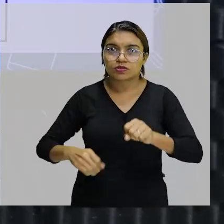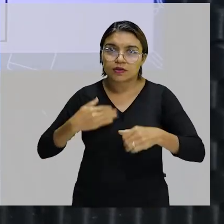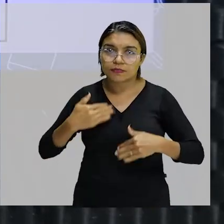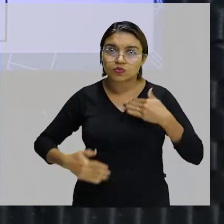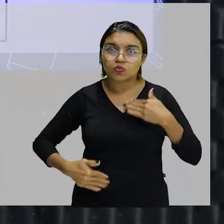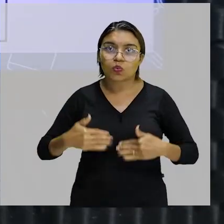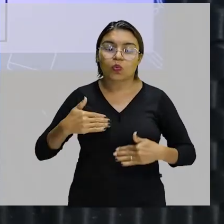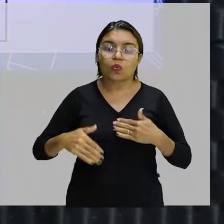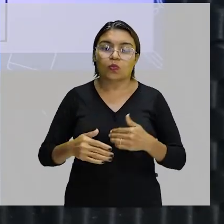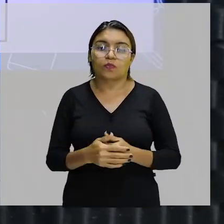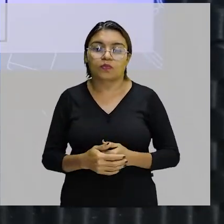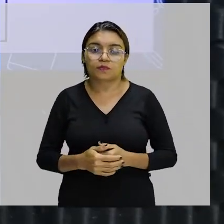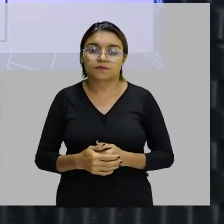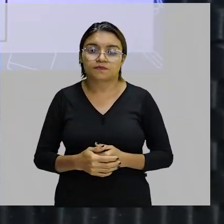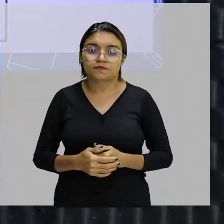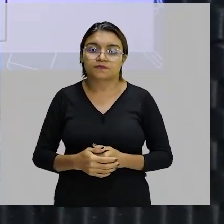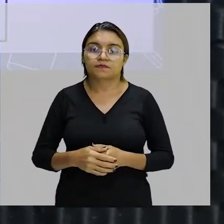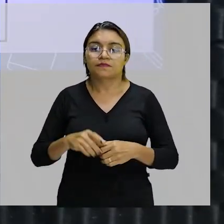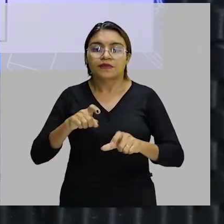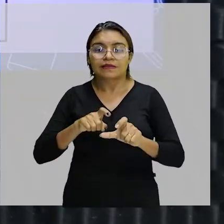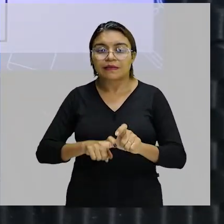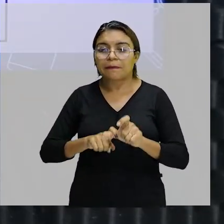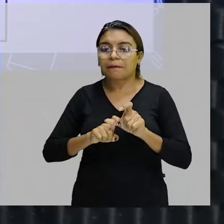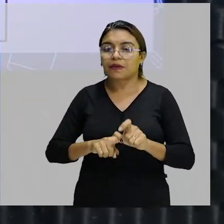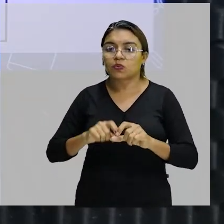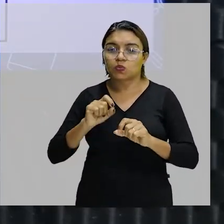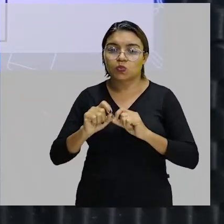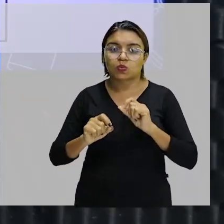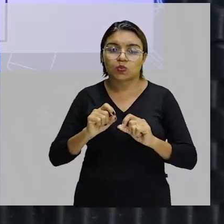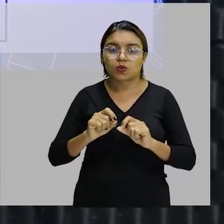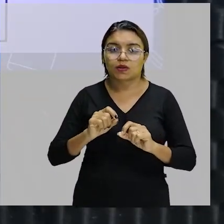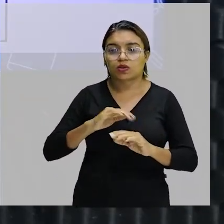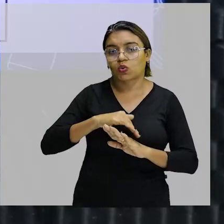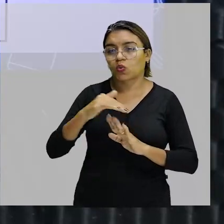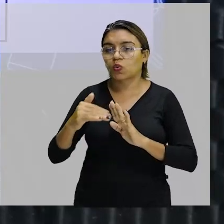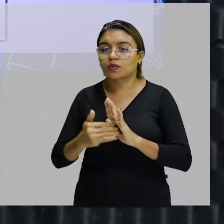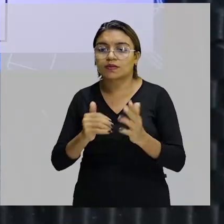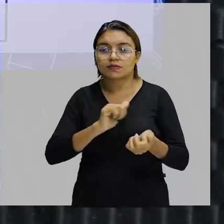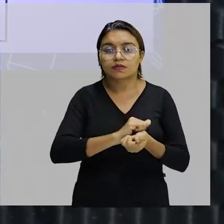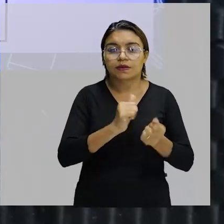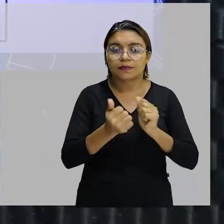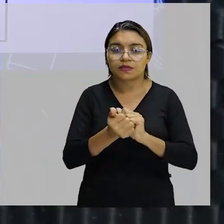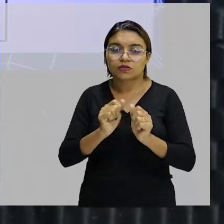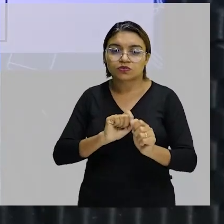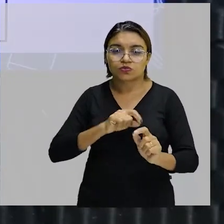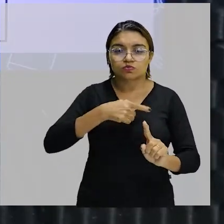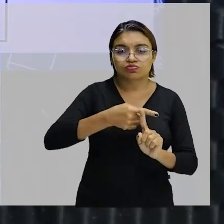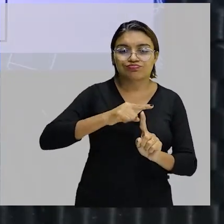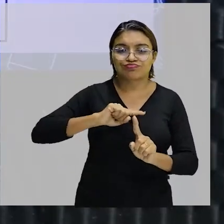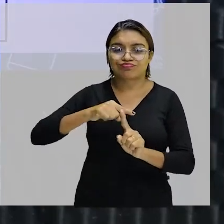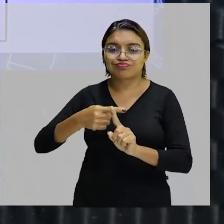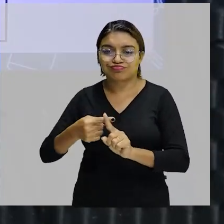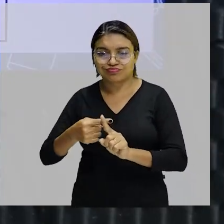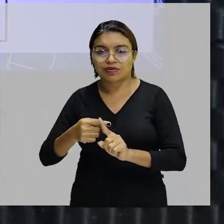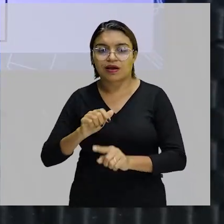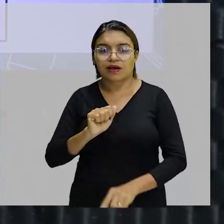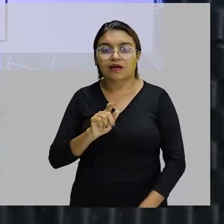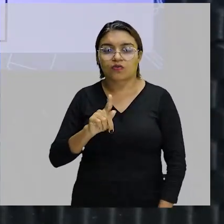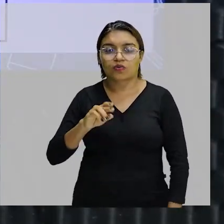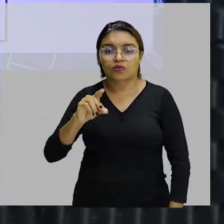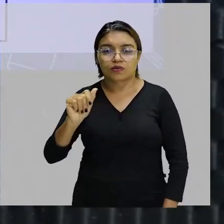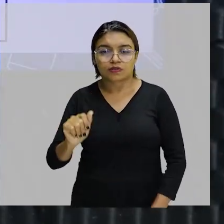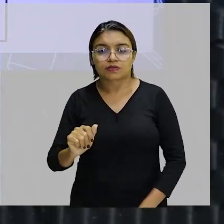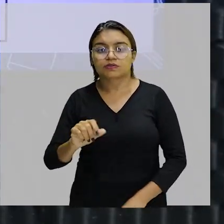prazo, sendo dependente da somatória de todas as adaptações agudas e subagudas